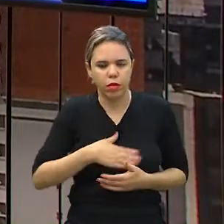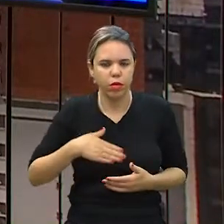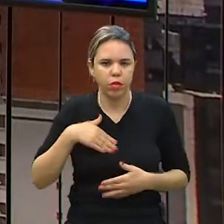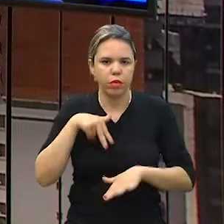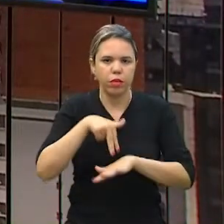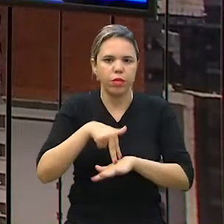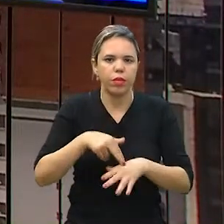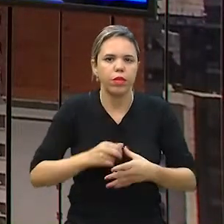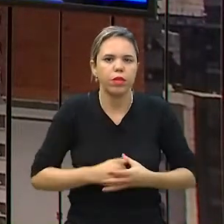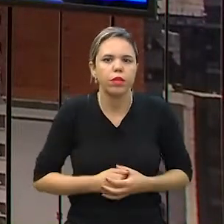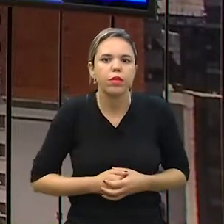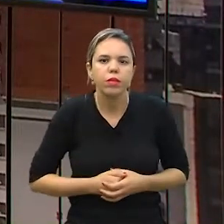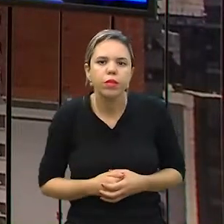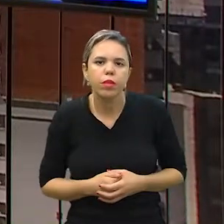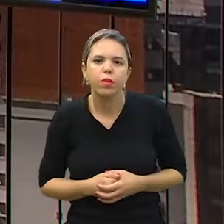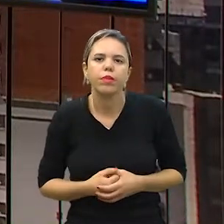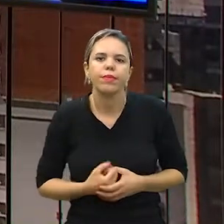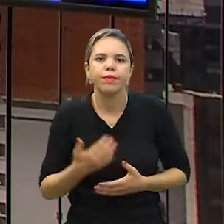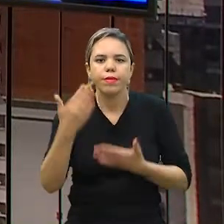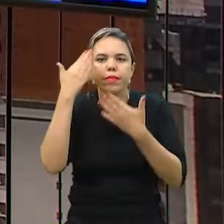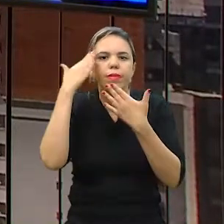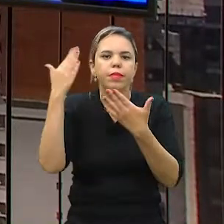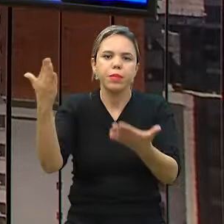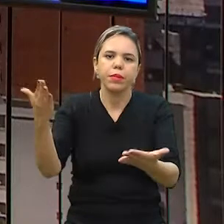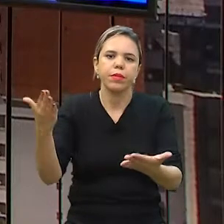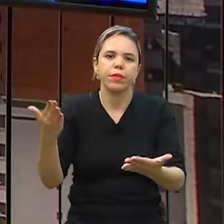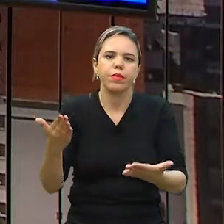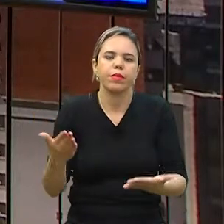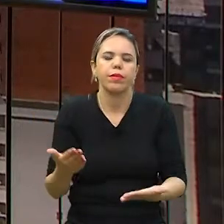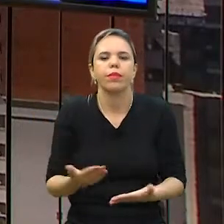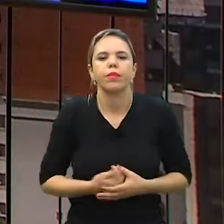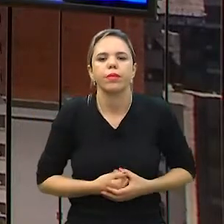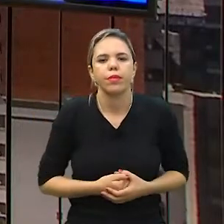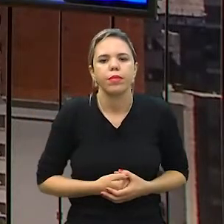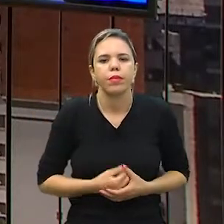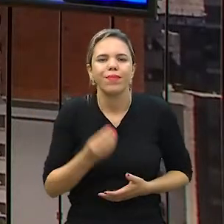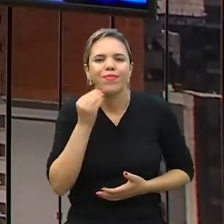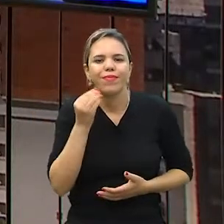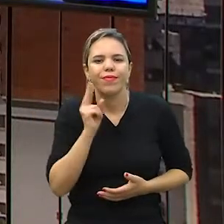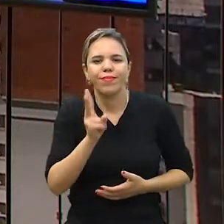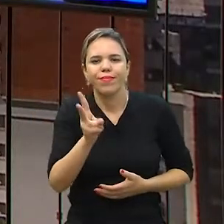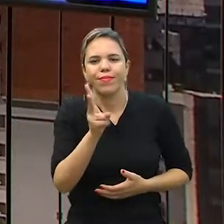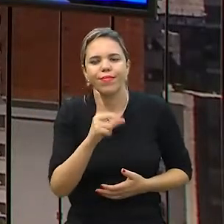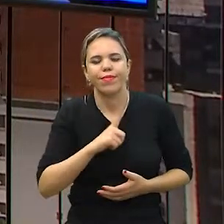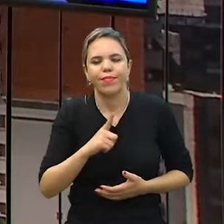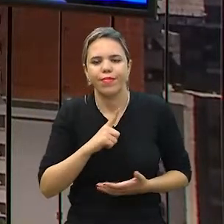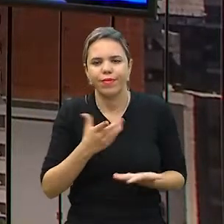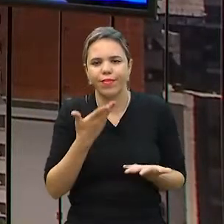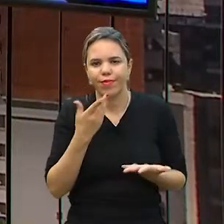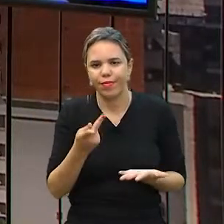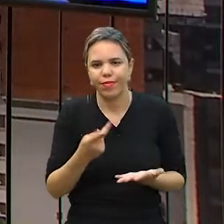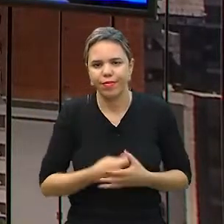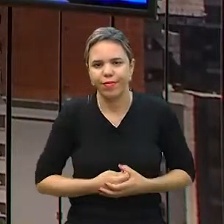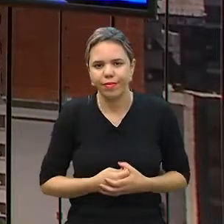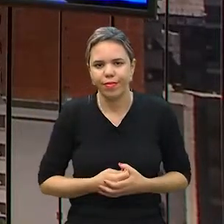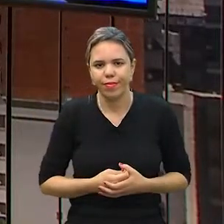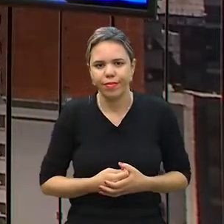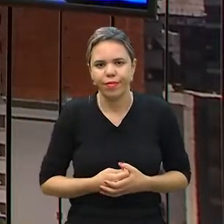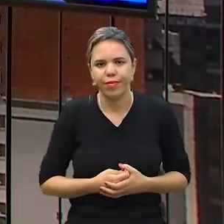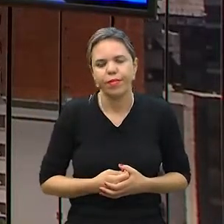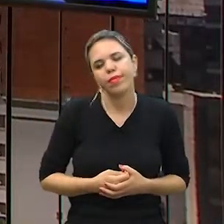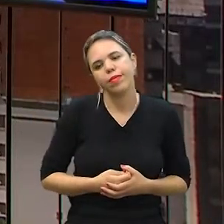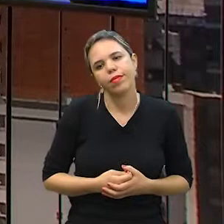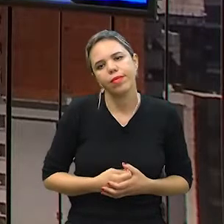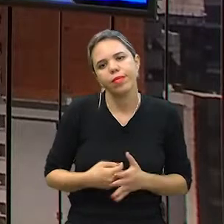recebê-la. Muito obrigada, agradeço o espaço. É sempre bom a gente ter a oportunidade, né, como você comentou,